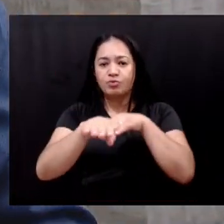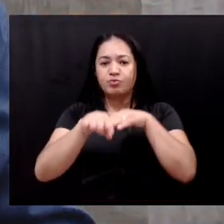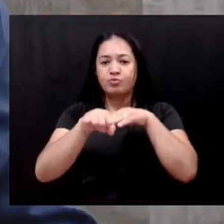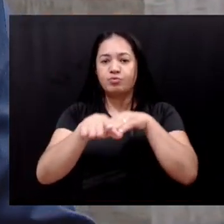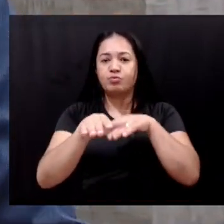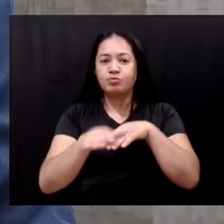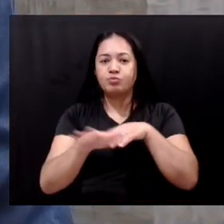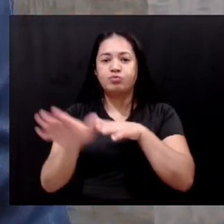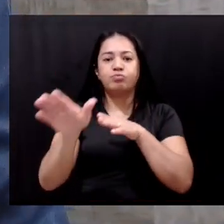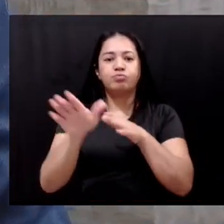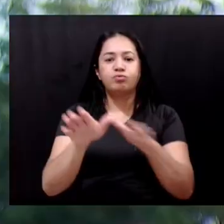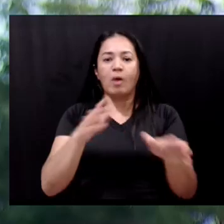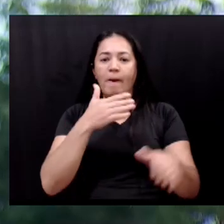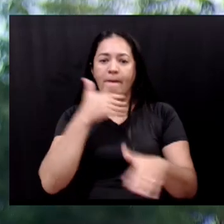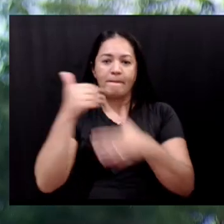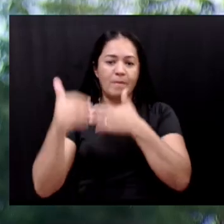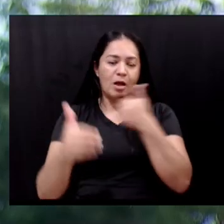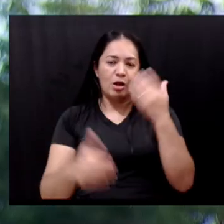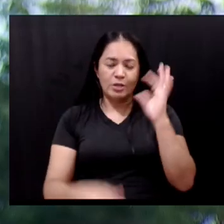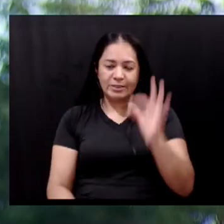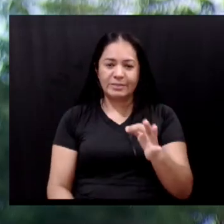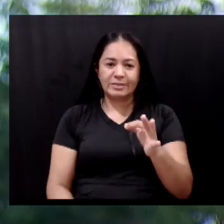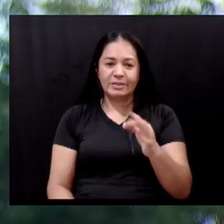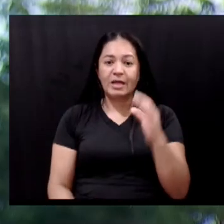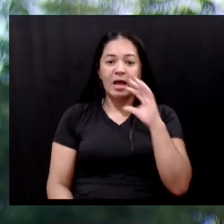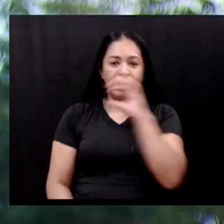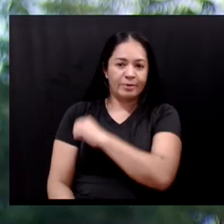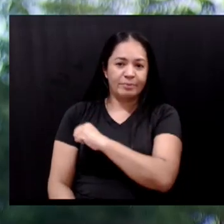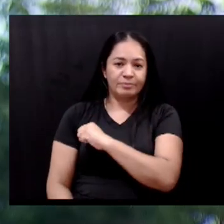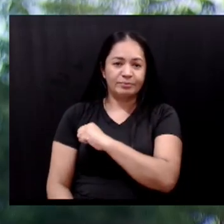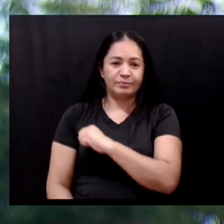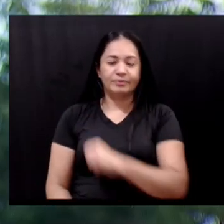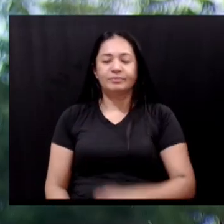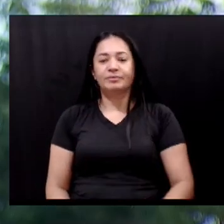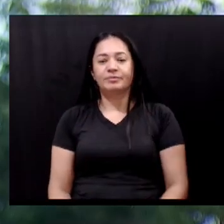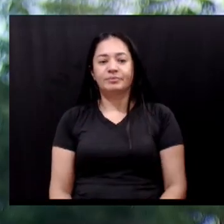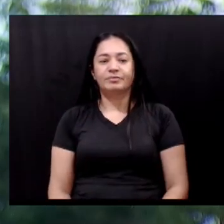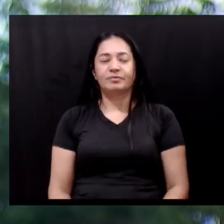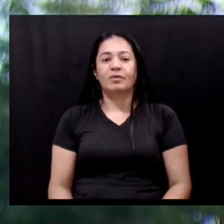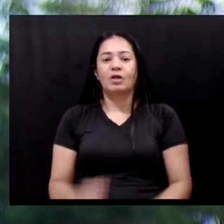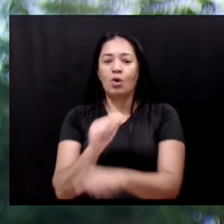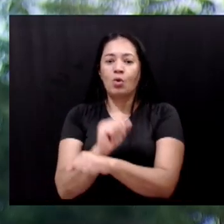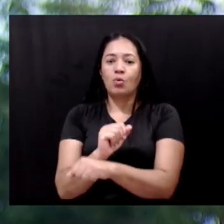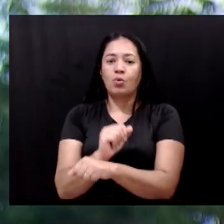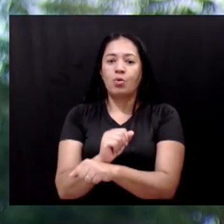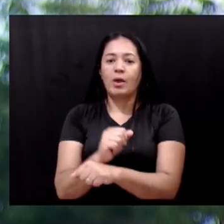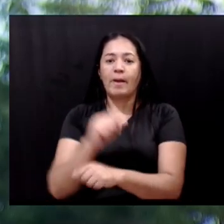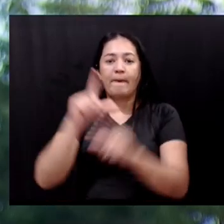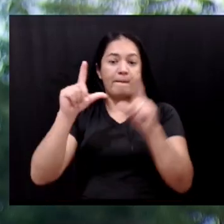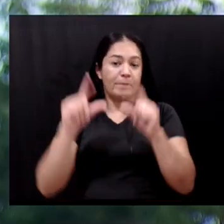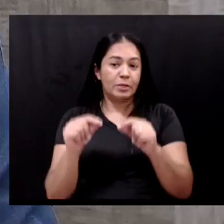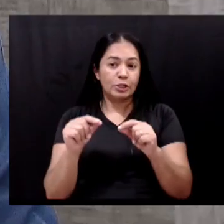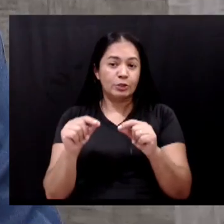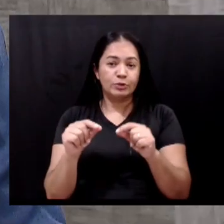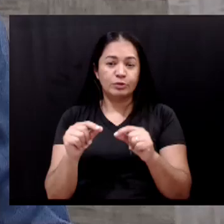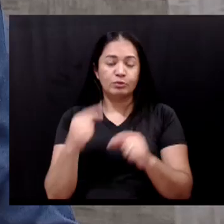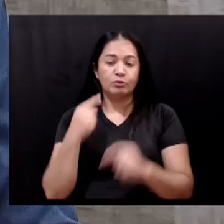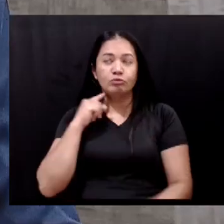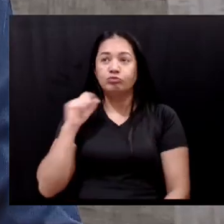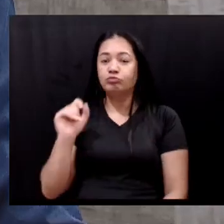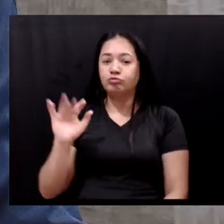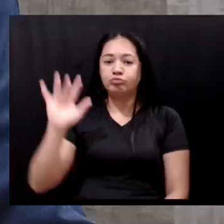certeza será muito mais rápido. Menos tempo dos carros parados, menos poluição, com certeza vai ajudar muito. E o